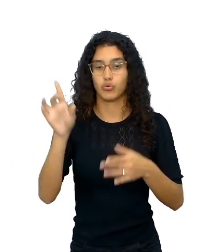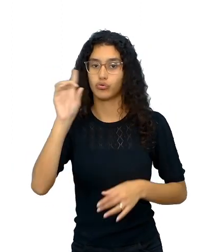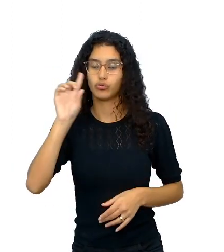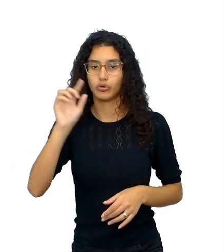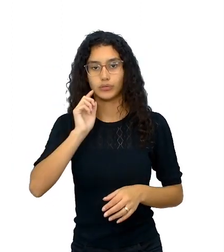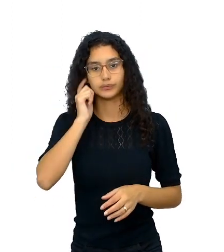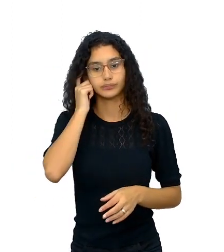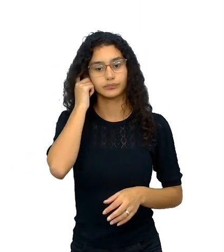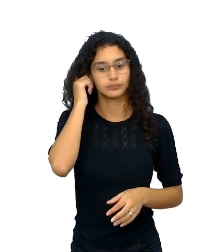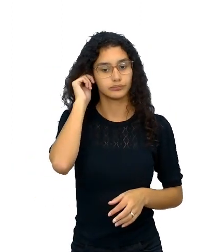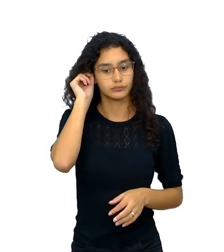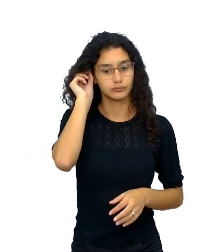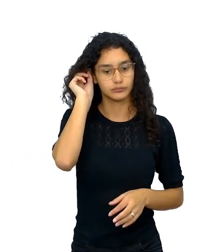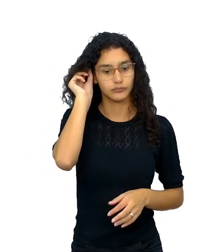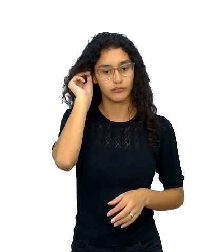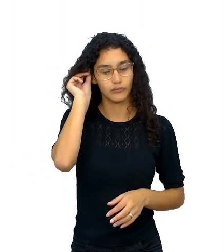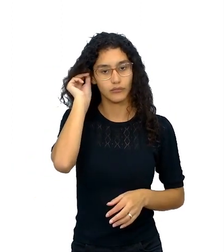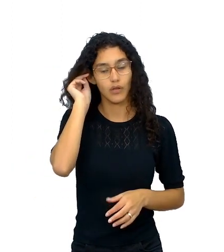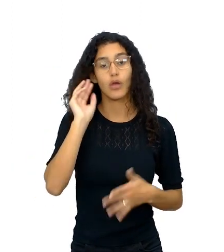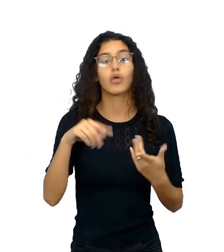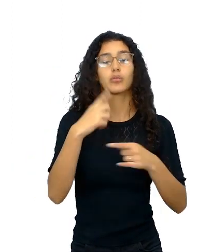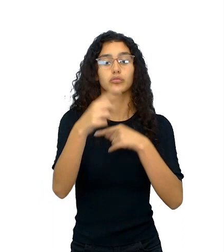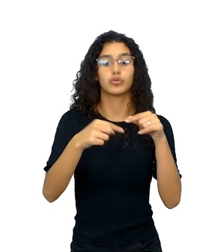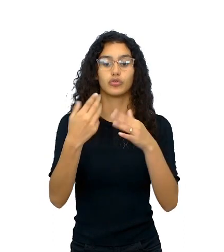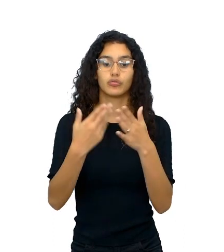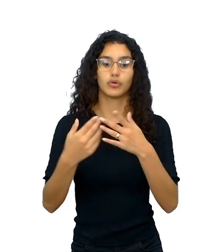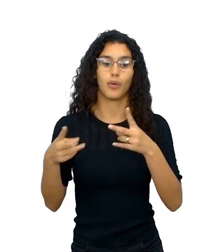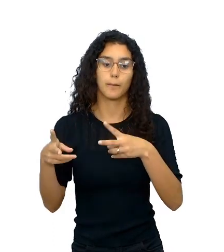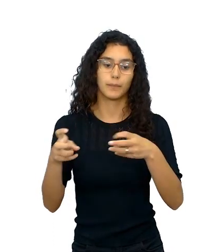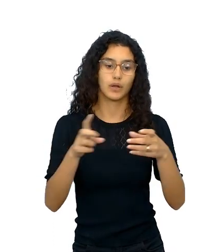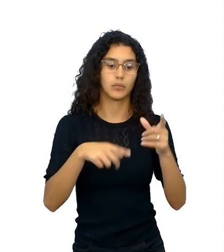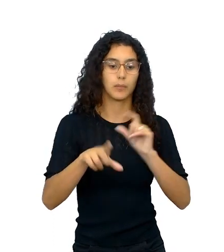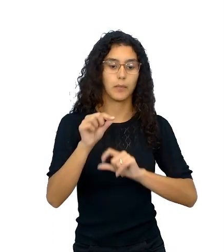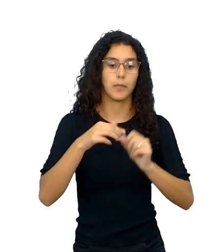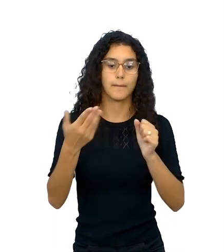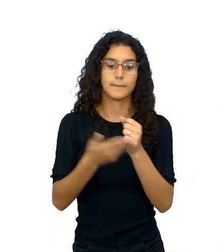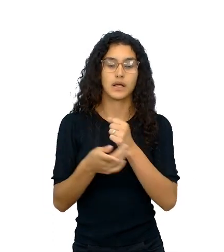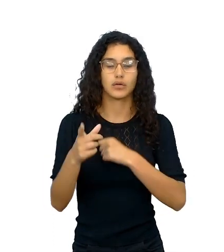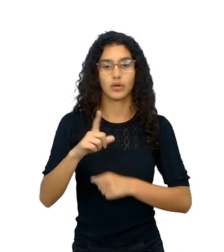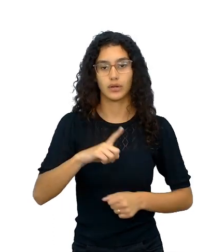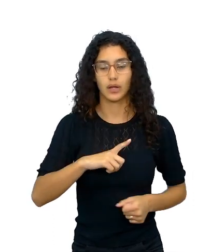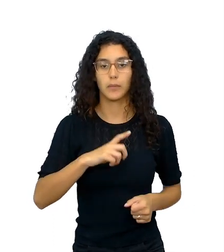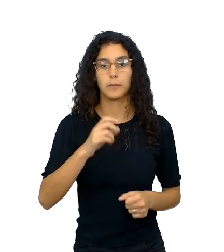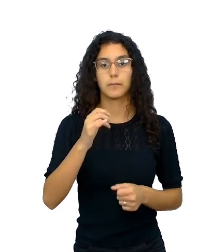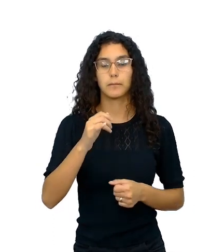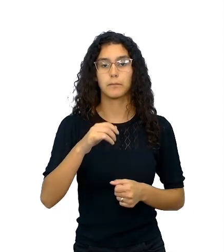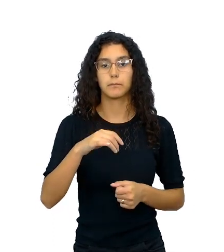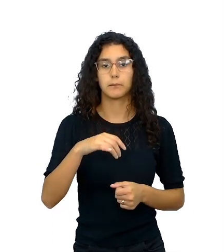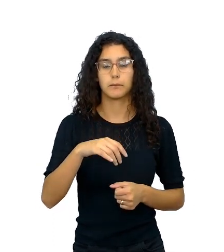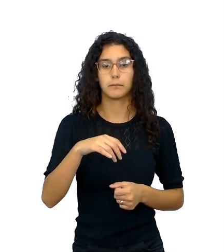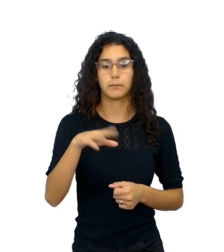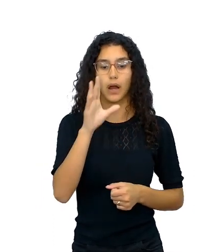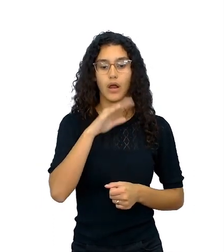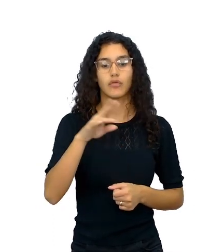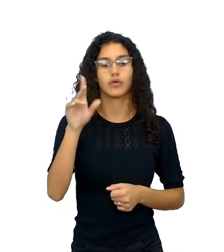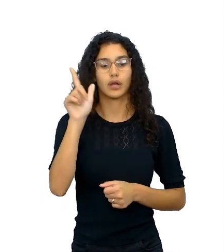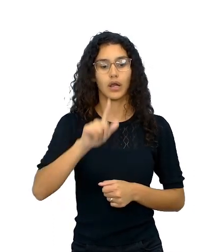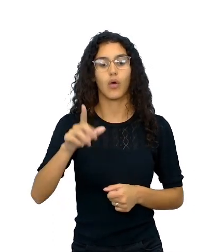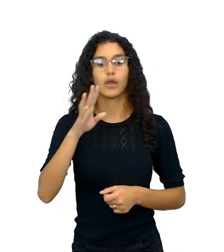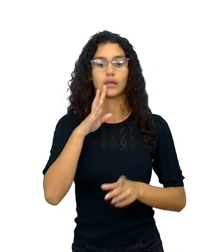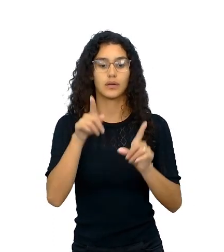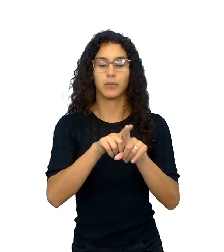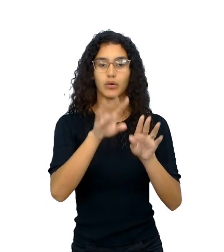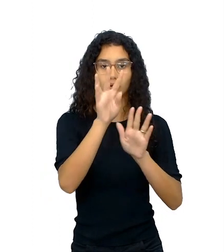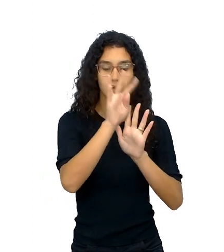atualidade. Quais os objetivos da aula aqui? Analisar os elementos básicos da narrativa literária, reconhecer nos